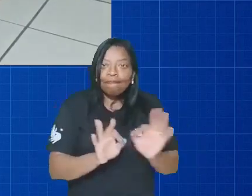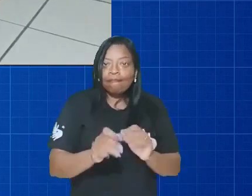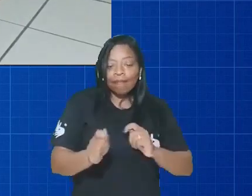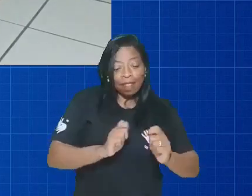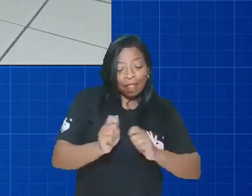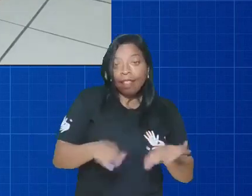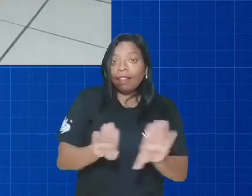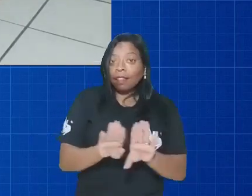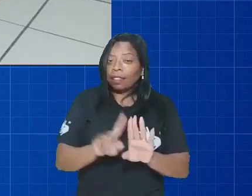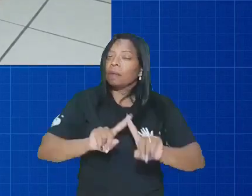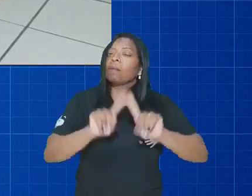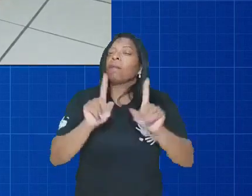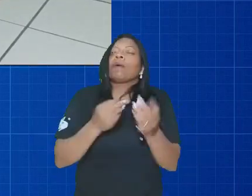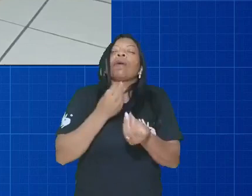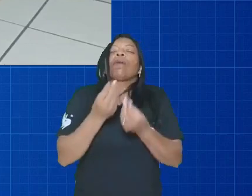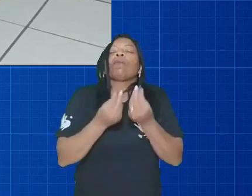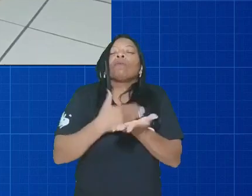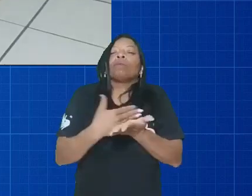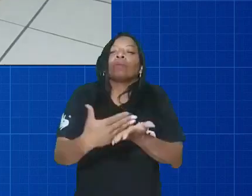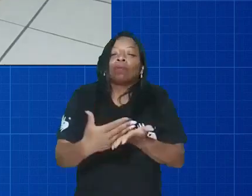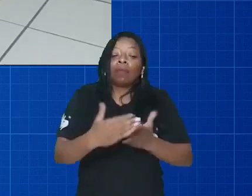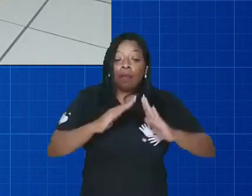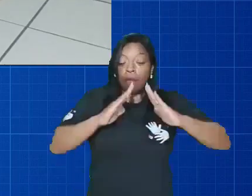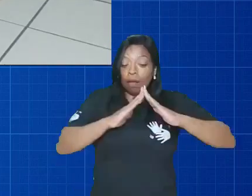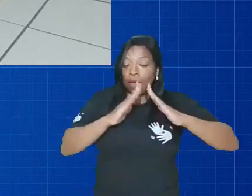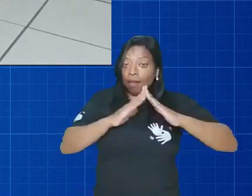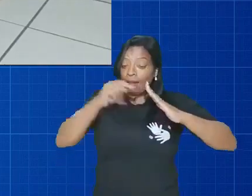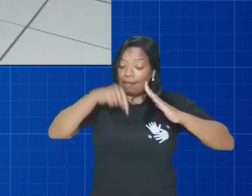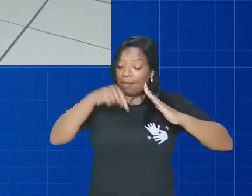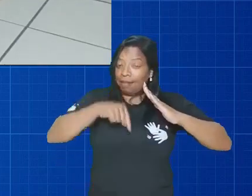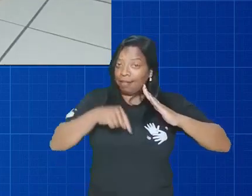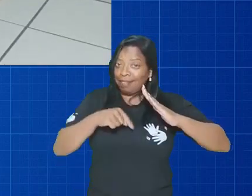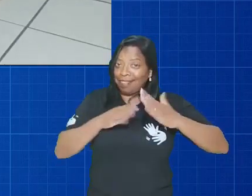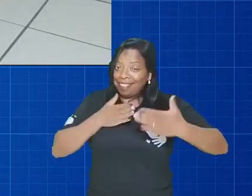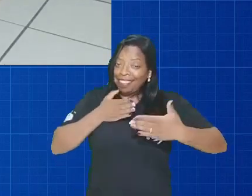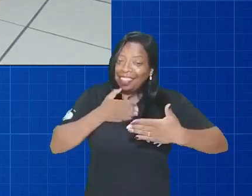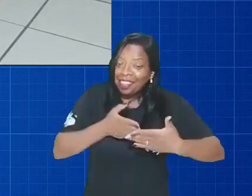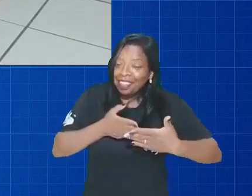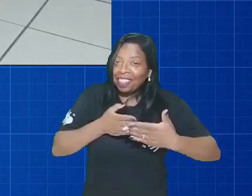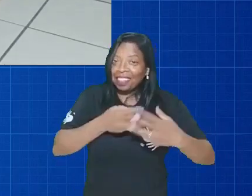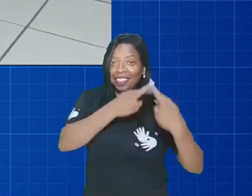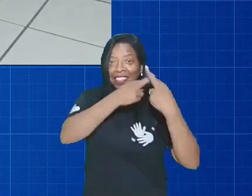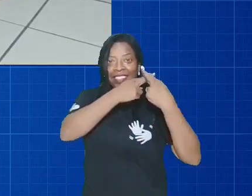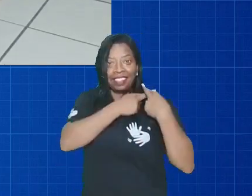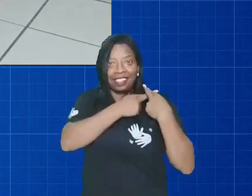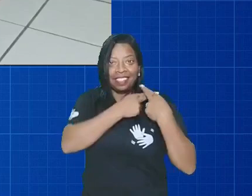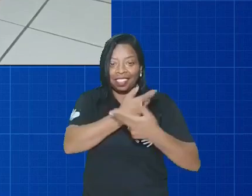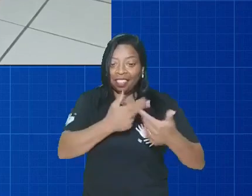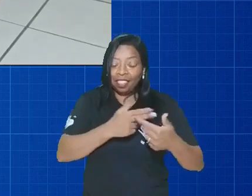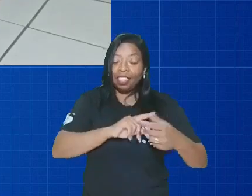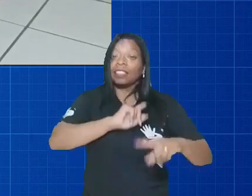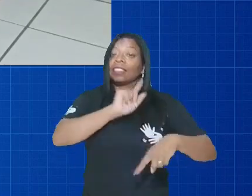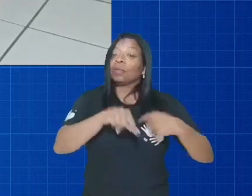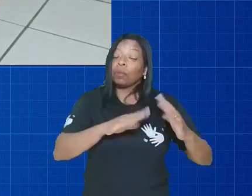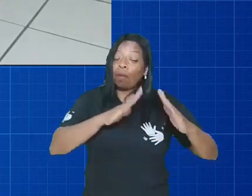de casa. Essa definição de limites, essa definição de papéis, o que é do pai e dos responsáveis, precisa